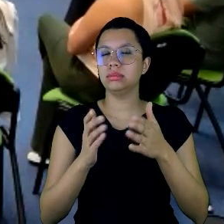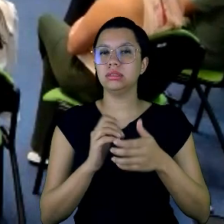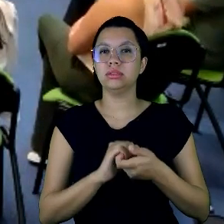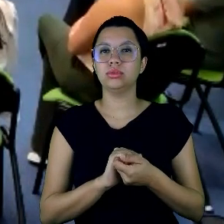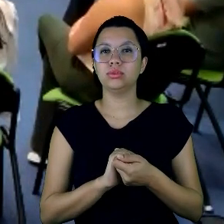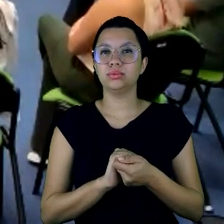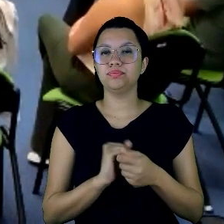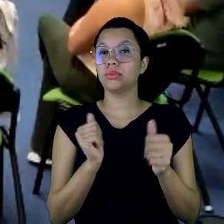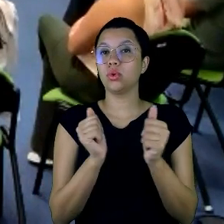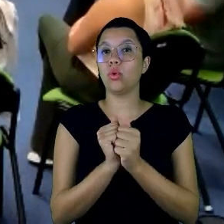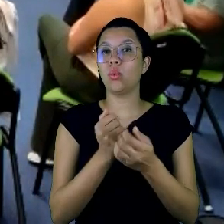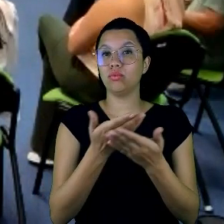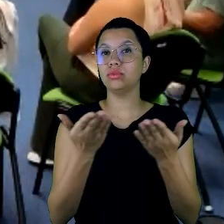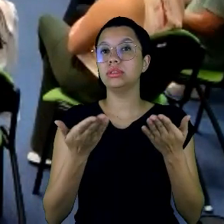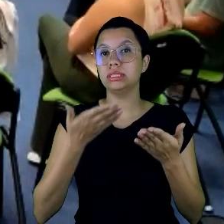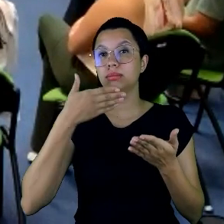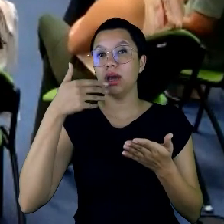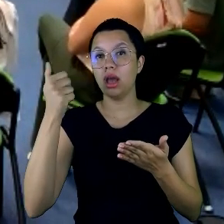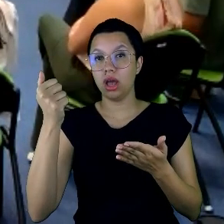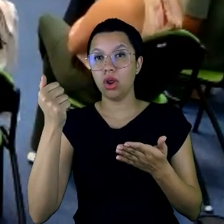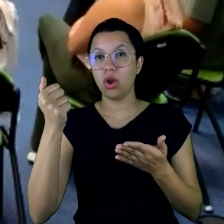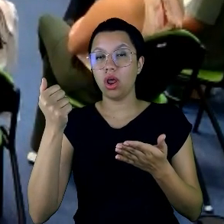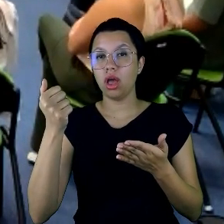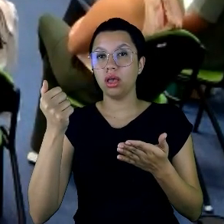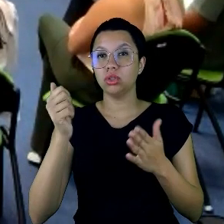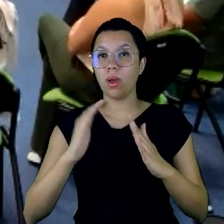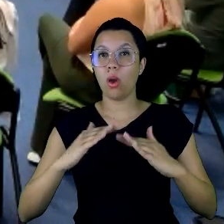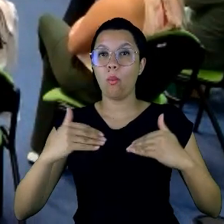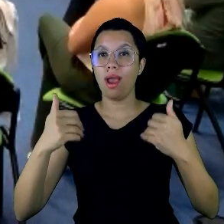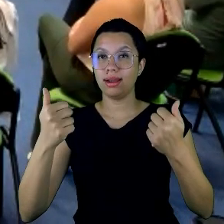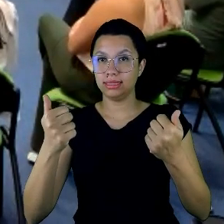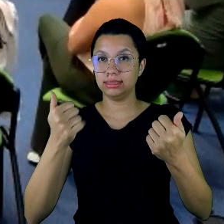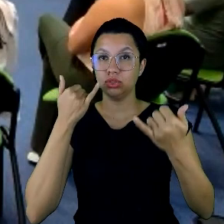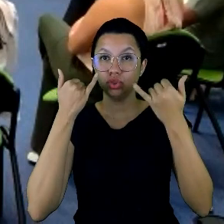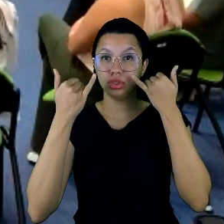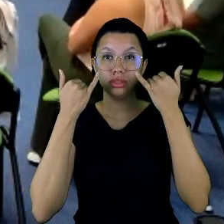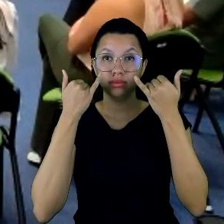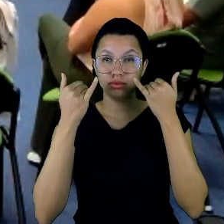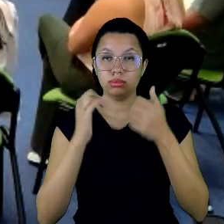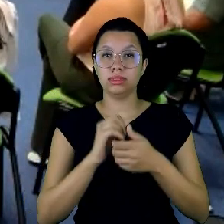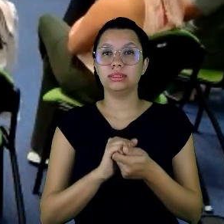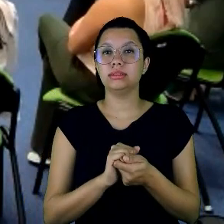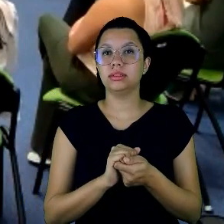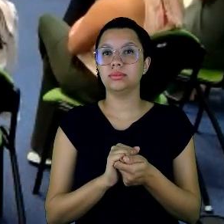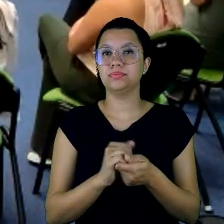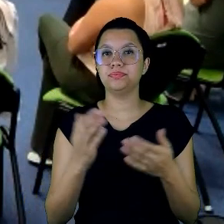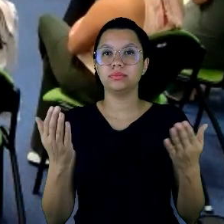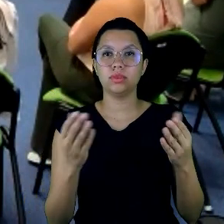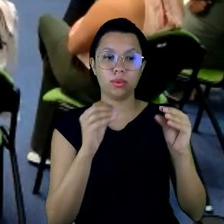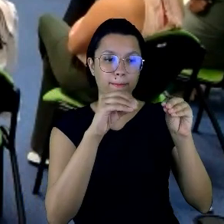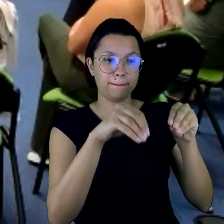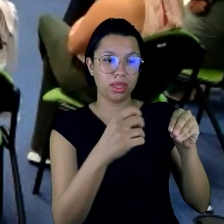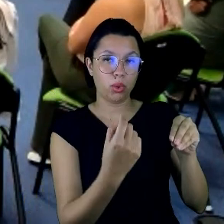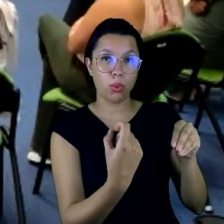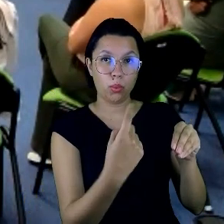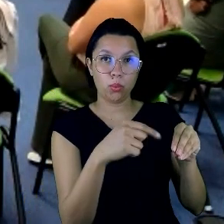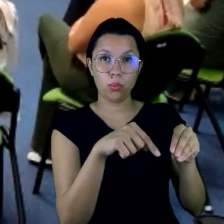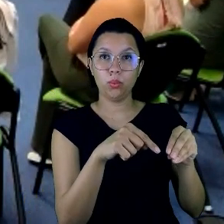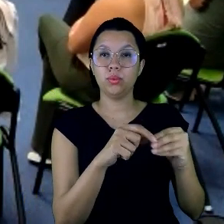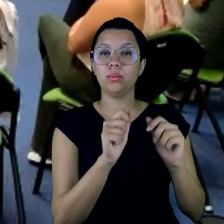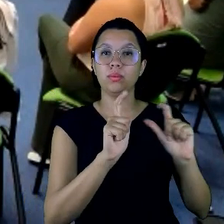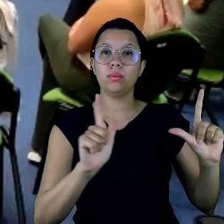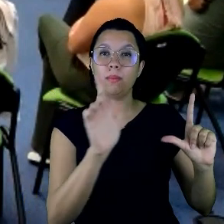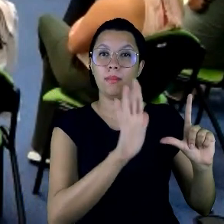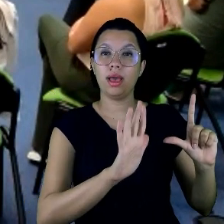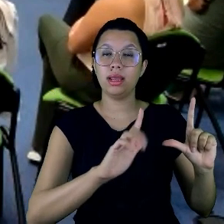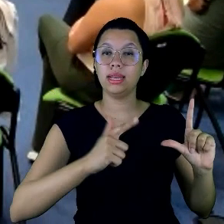assim, com vocês, melhorando a qualidade do dado, né, nesse repositório unificado. E o painel